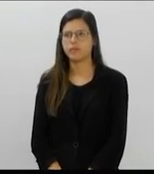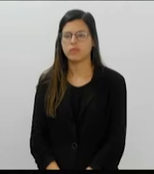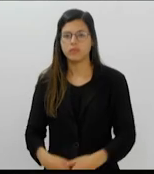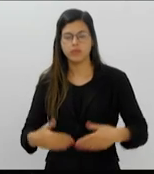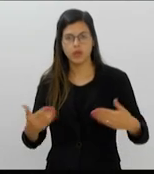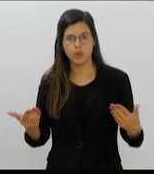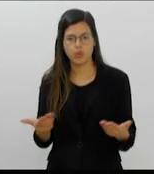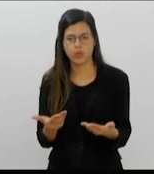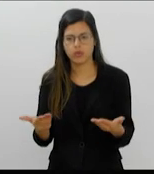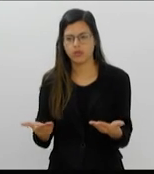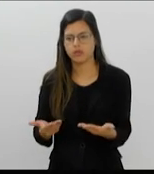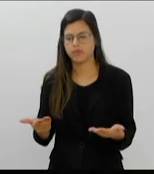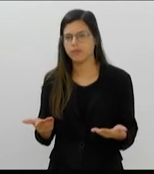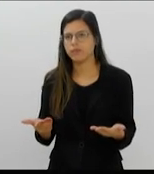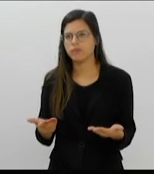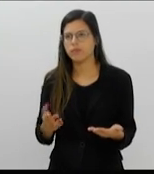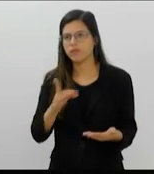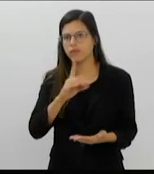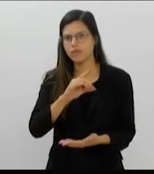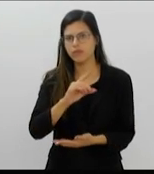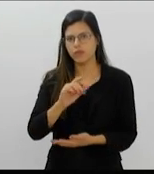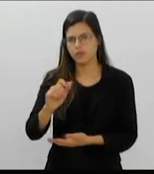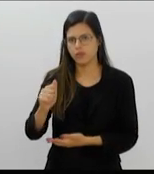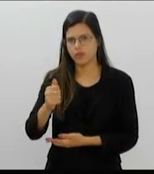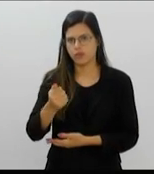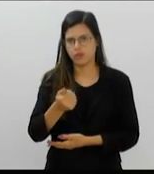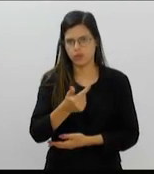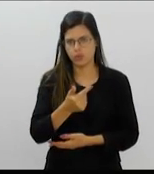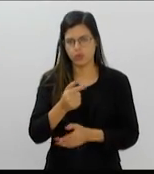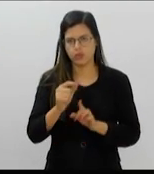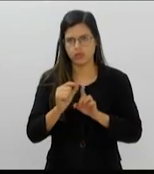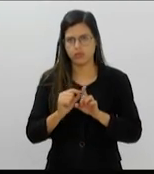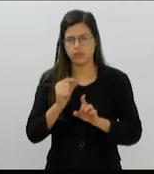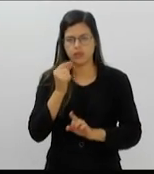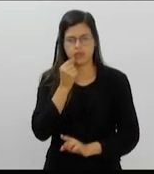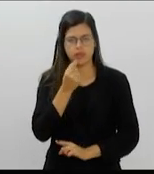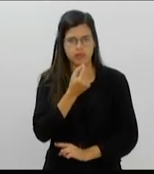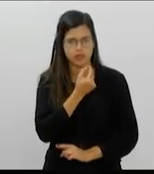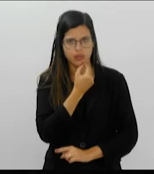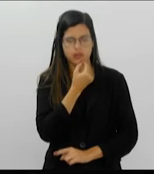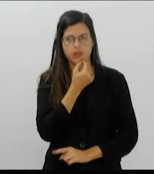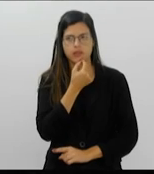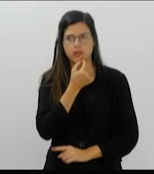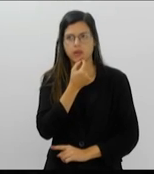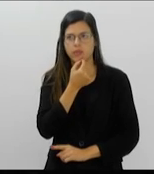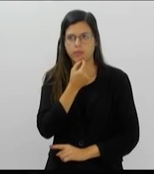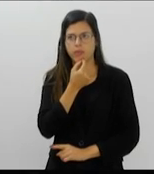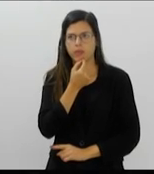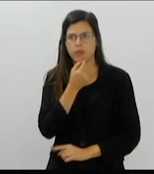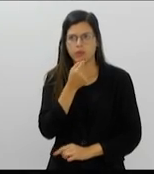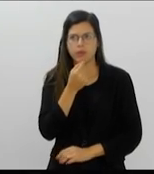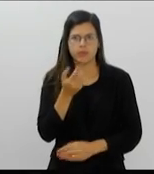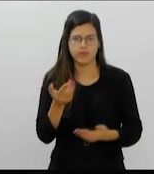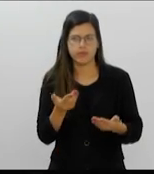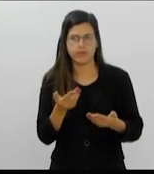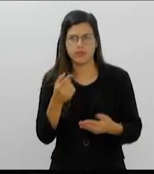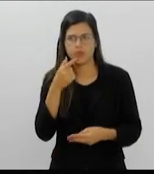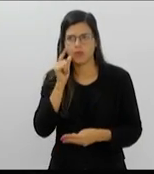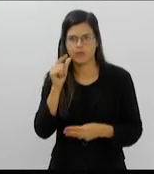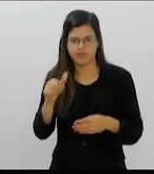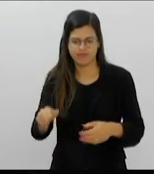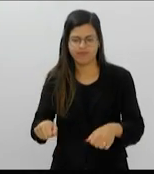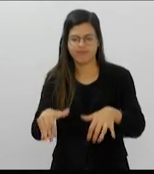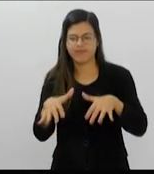hoje, dia 12 de setembro, ontem Vossa Excelência estava aqui em plenário e